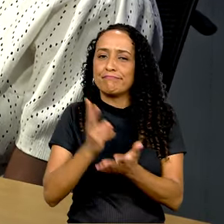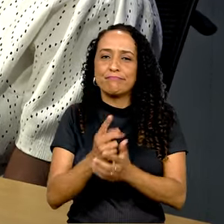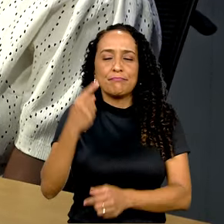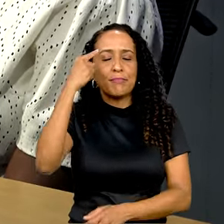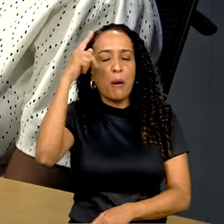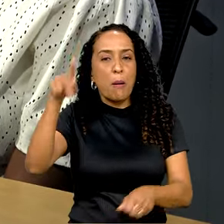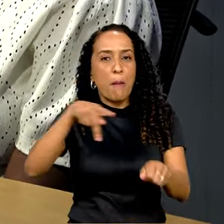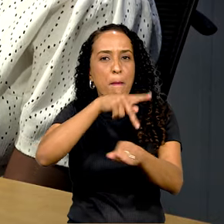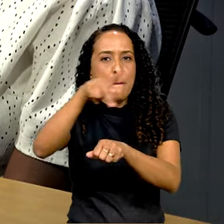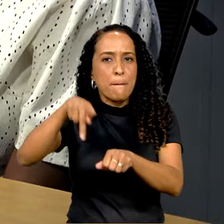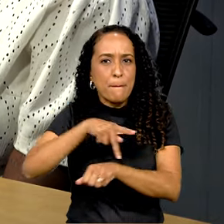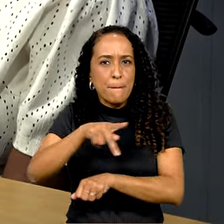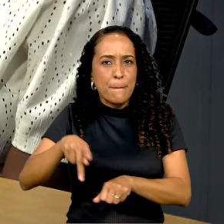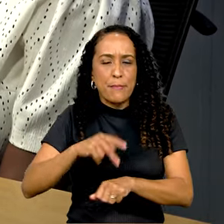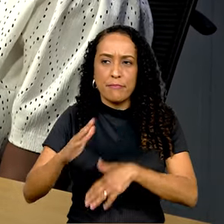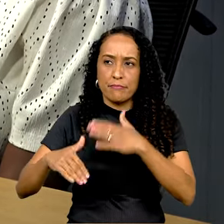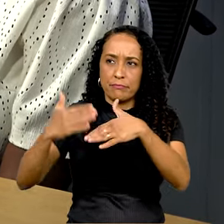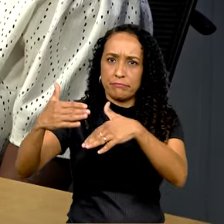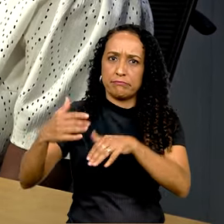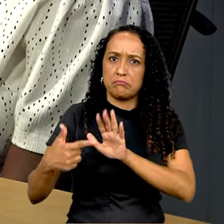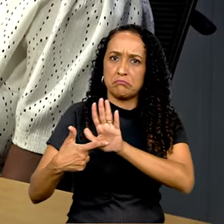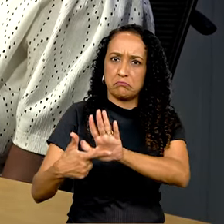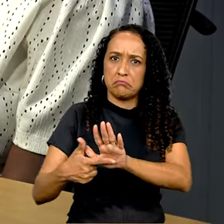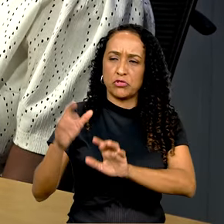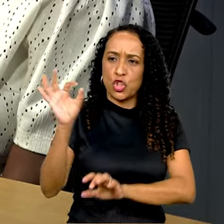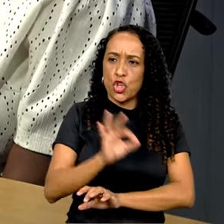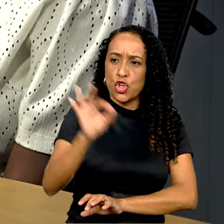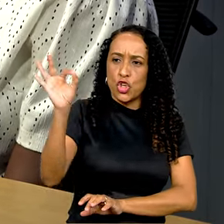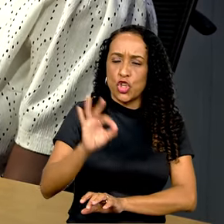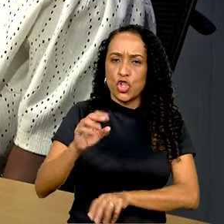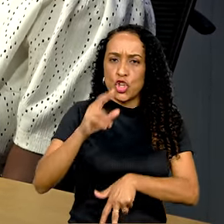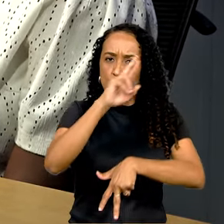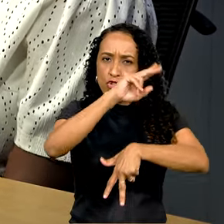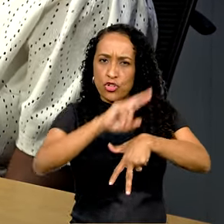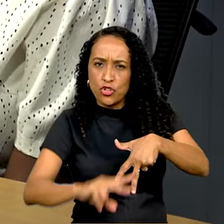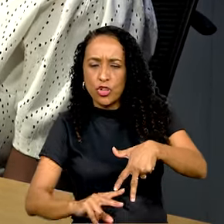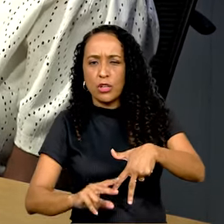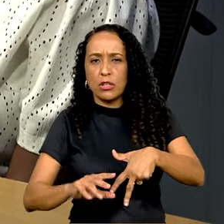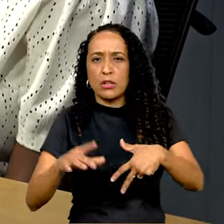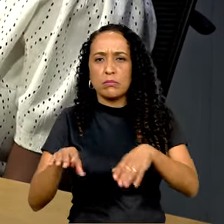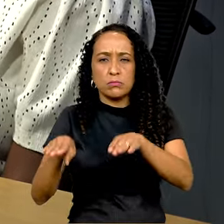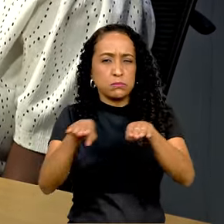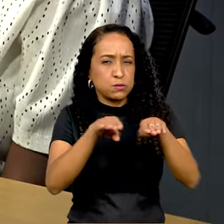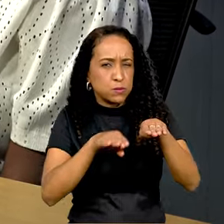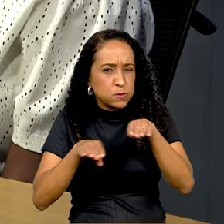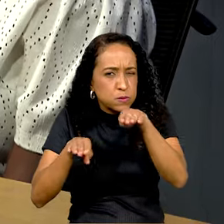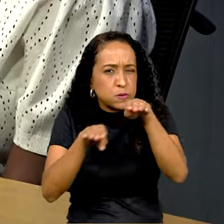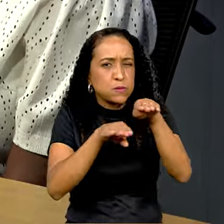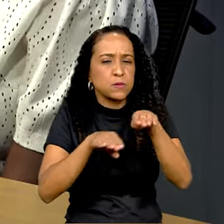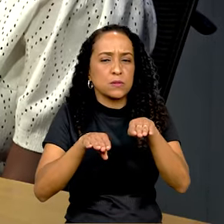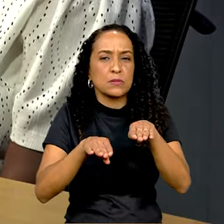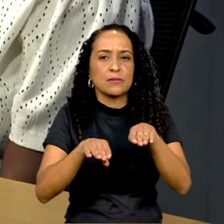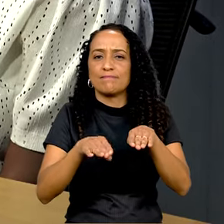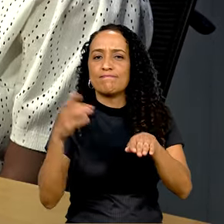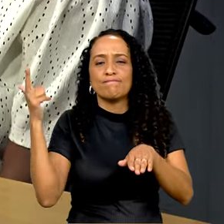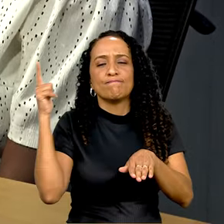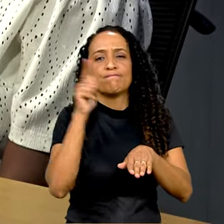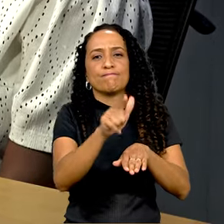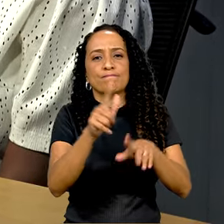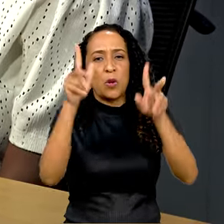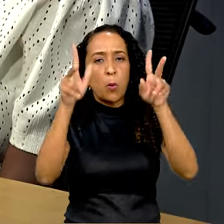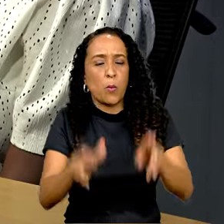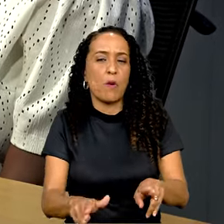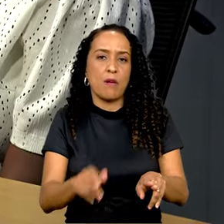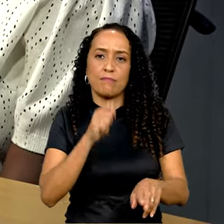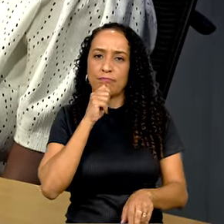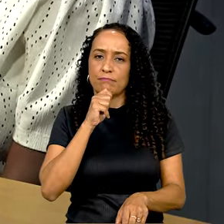países nor aqueles que apresentam um índice de gênero mais eh equalitário não se alcançou a